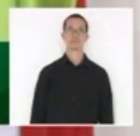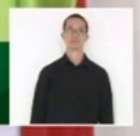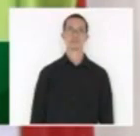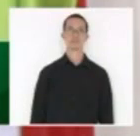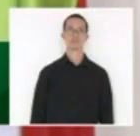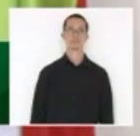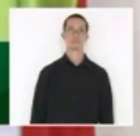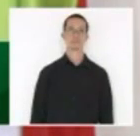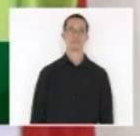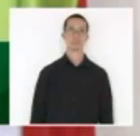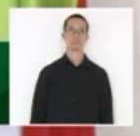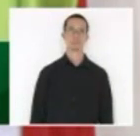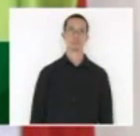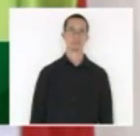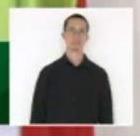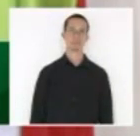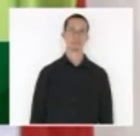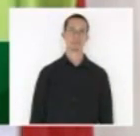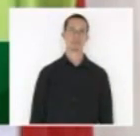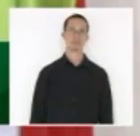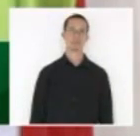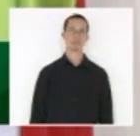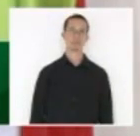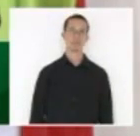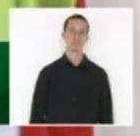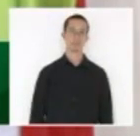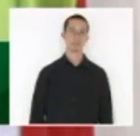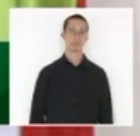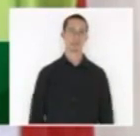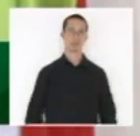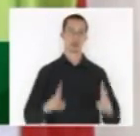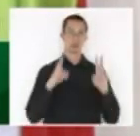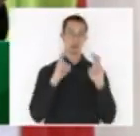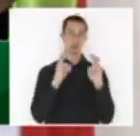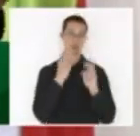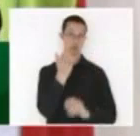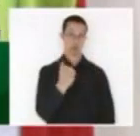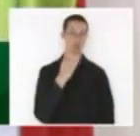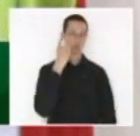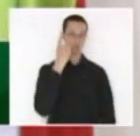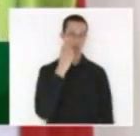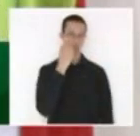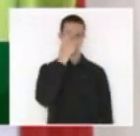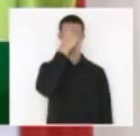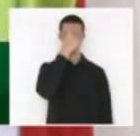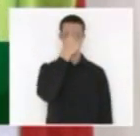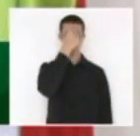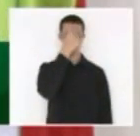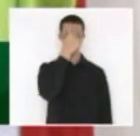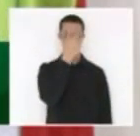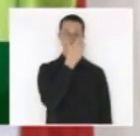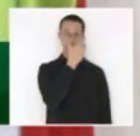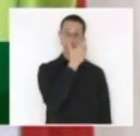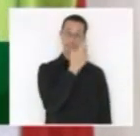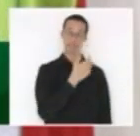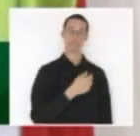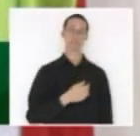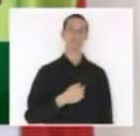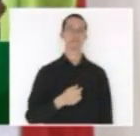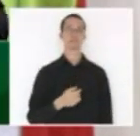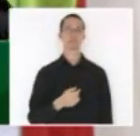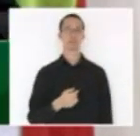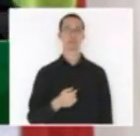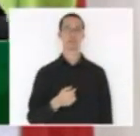é um assunto, deputado Maurício, que ele nos convida a profundas reflexões